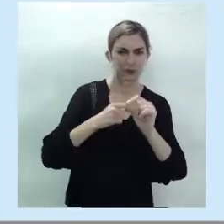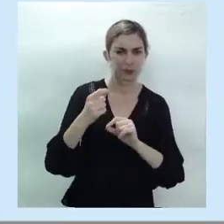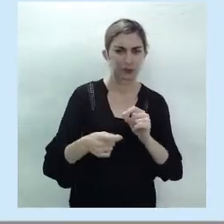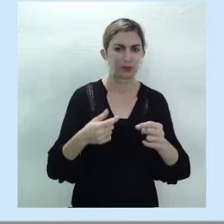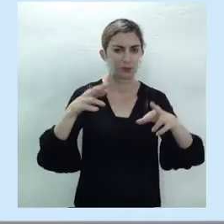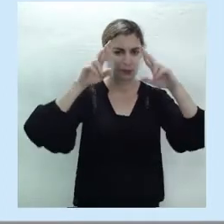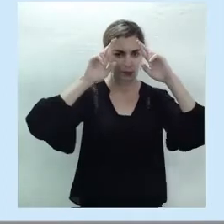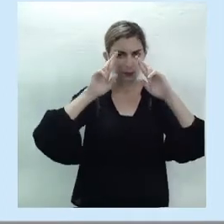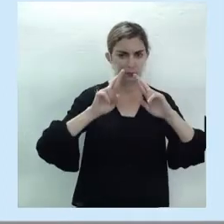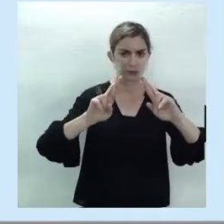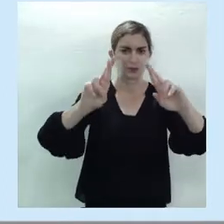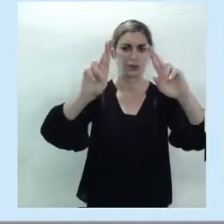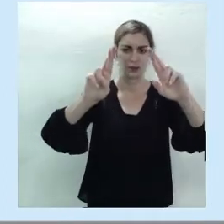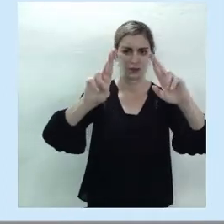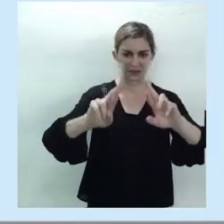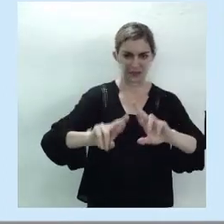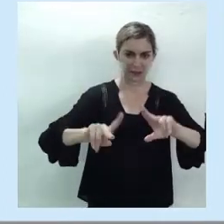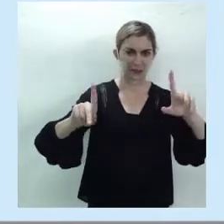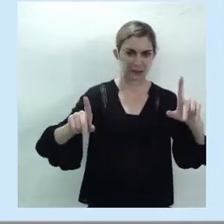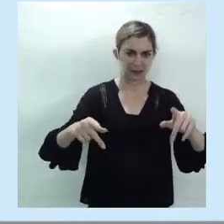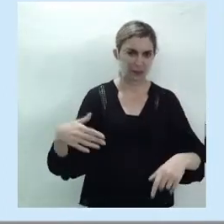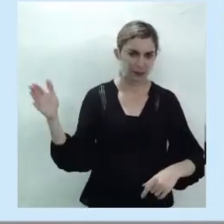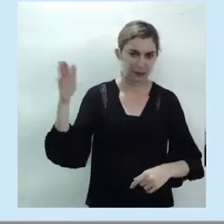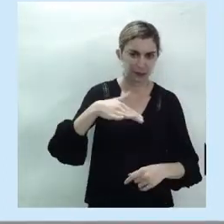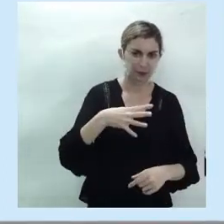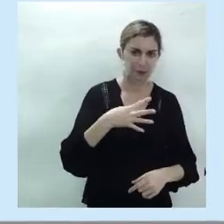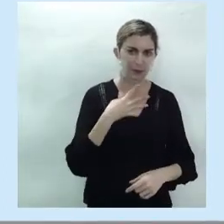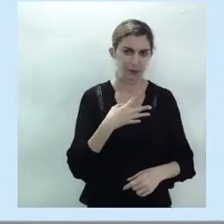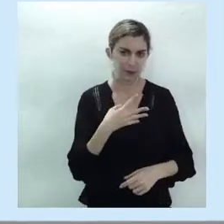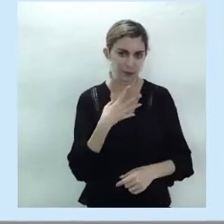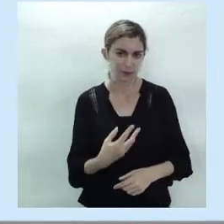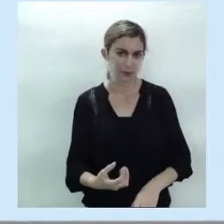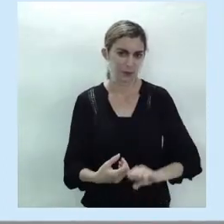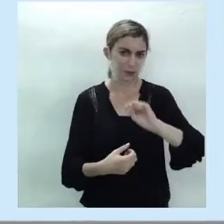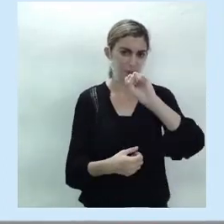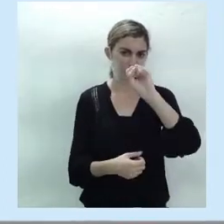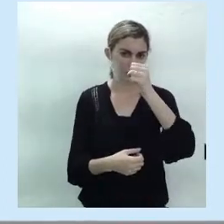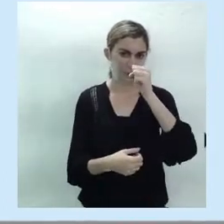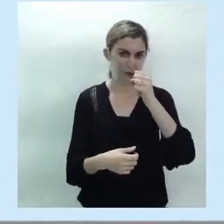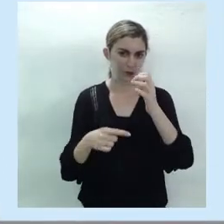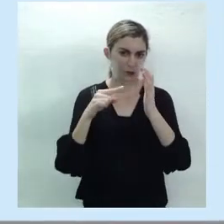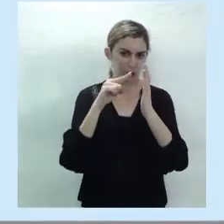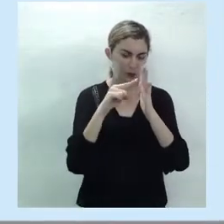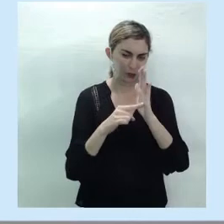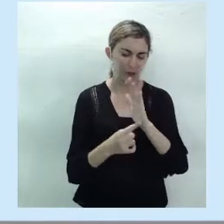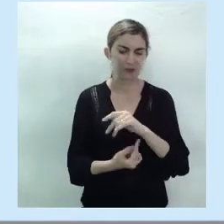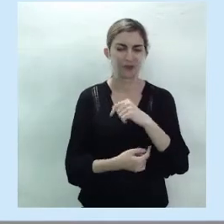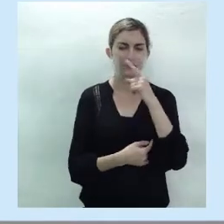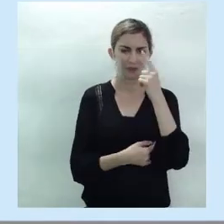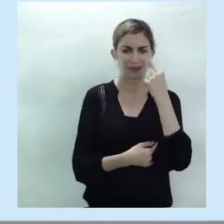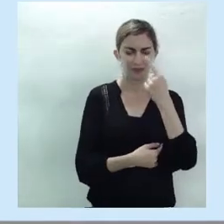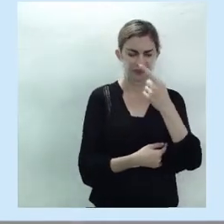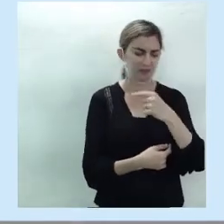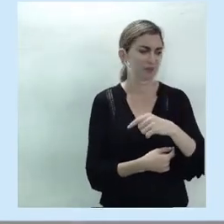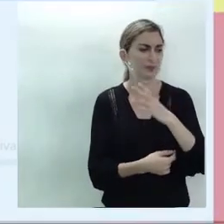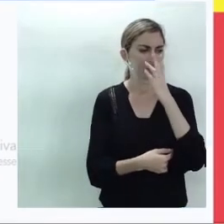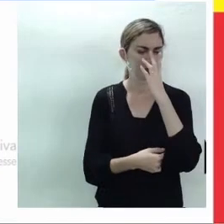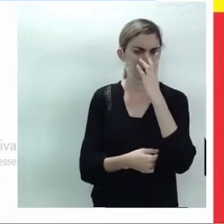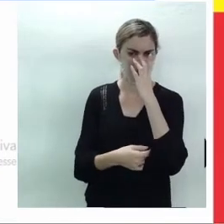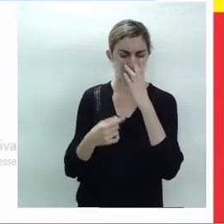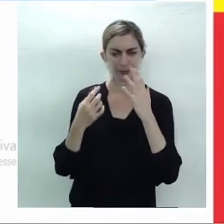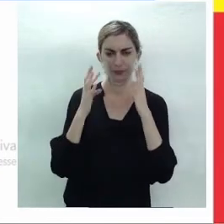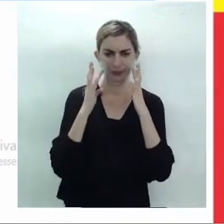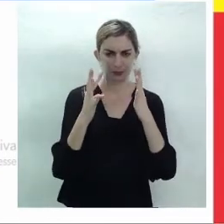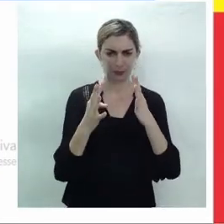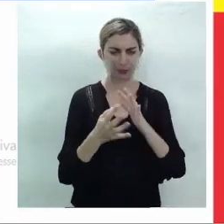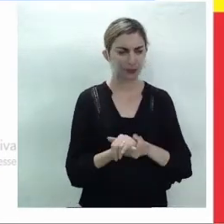o respeito ao diferente. Vamos conhecer esses 8 princípios? Vamos lá aqui. Olhando para a tela,